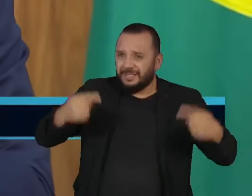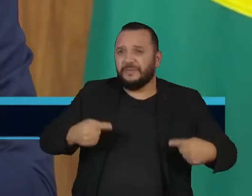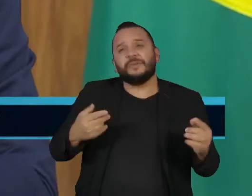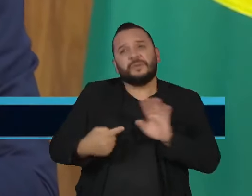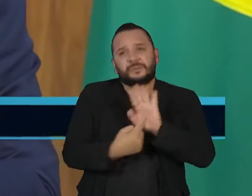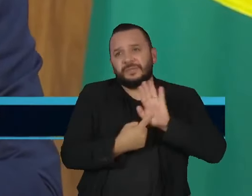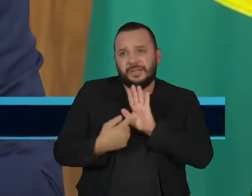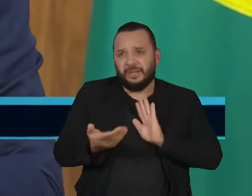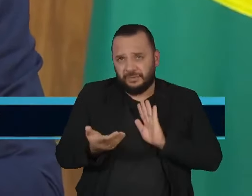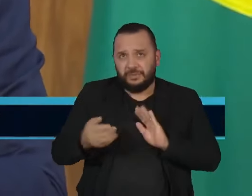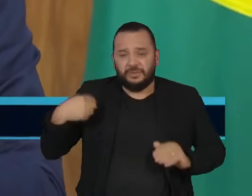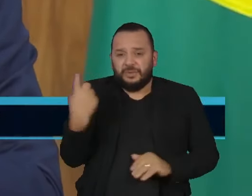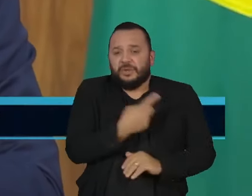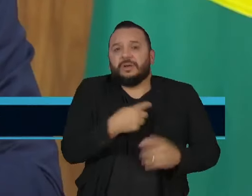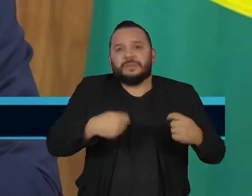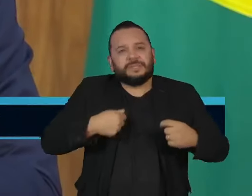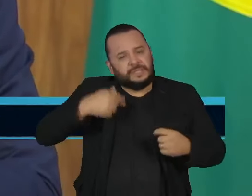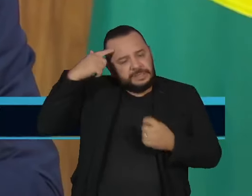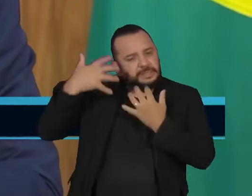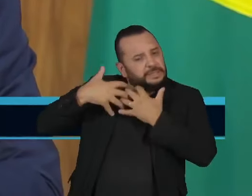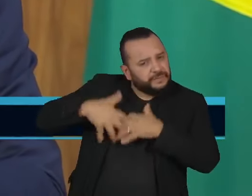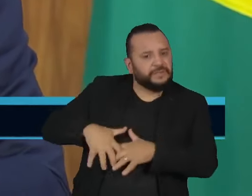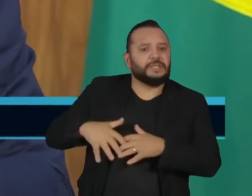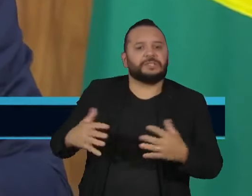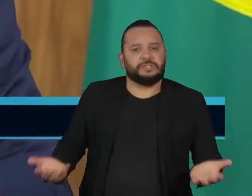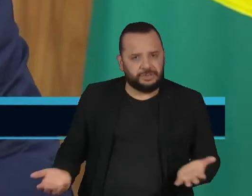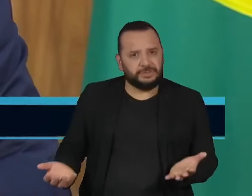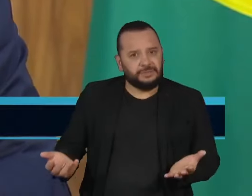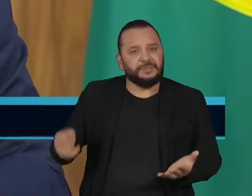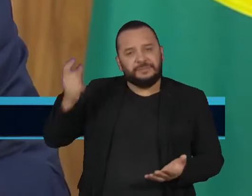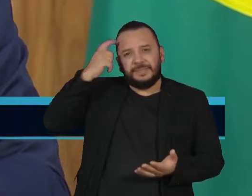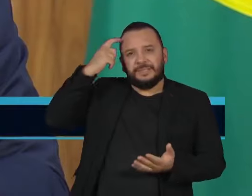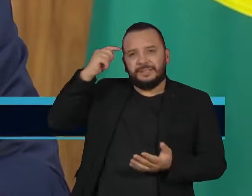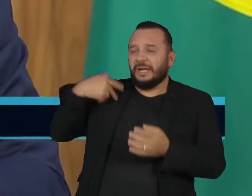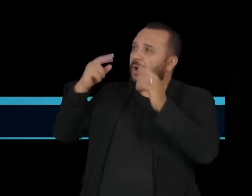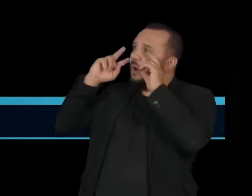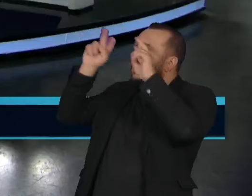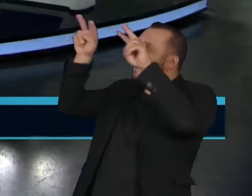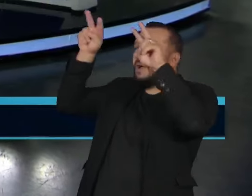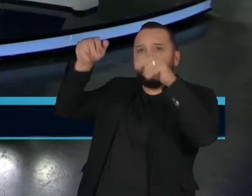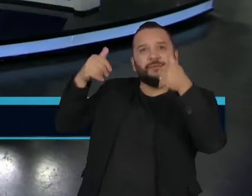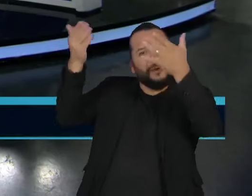Nós precisamos, portanto, nos repensar e olhar para fora.